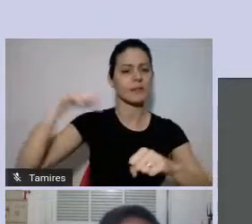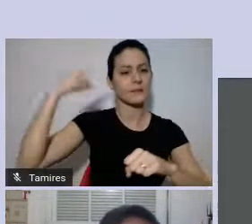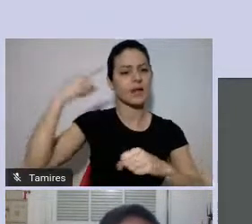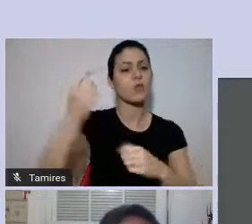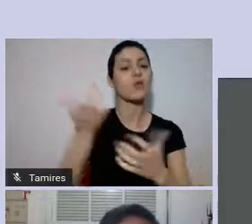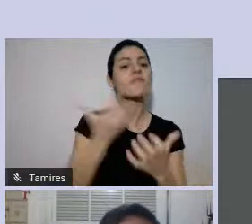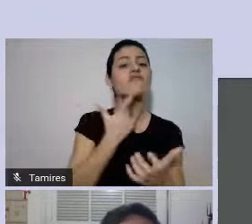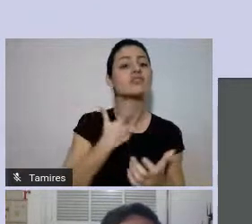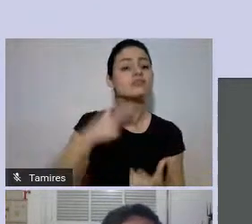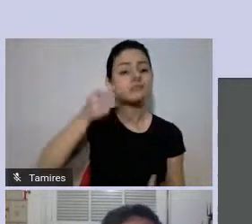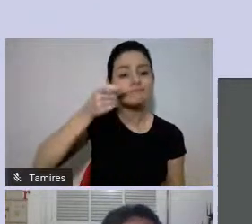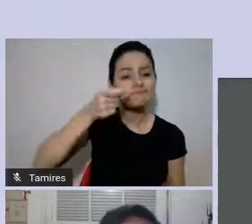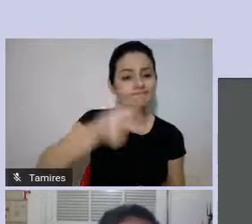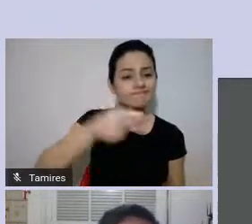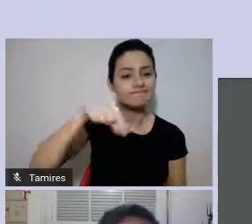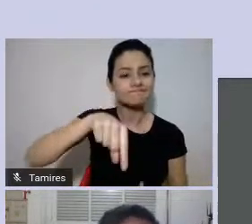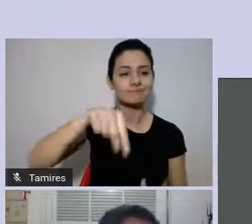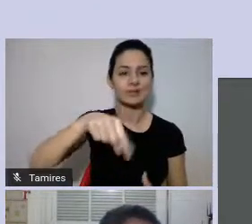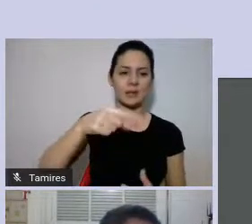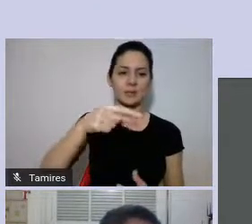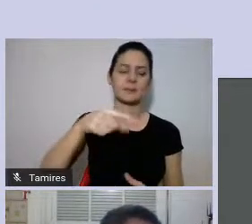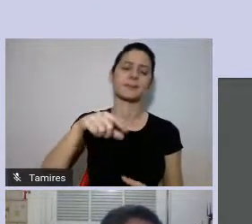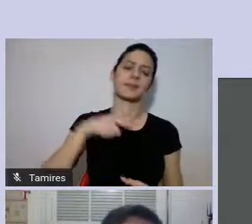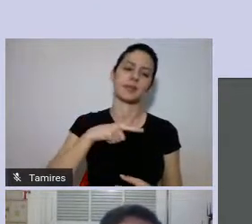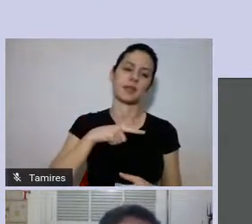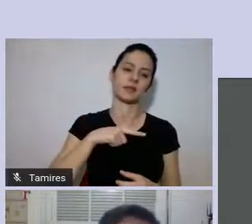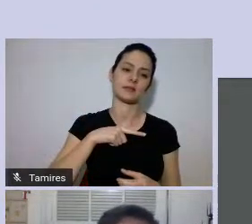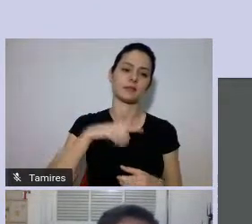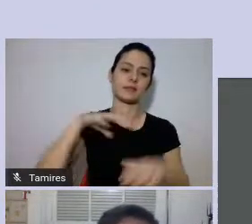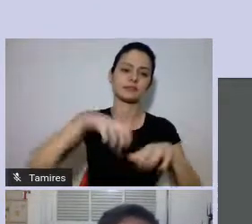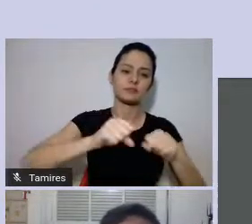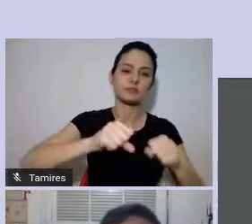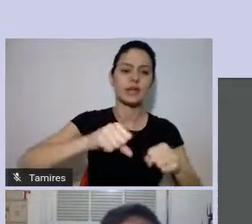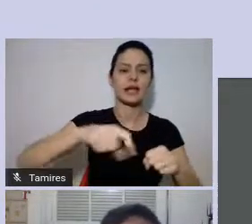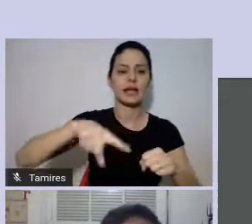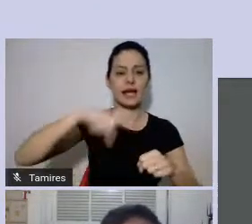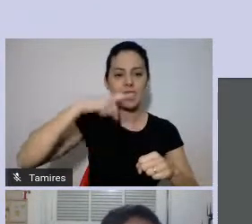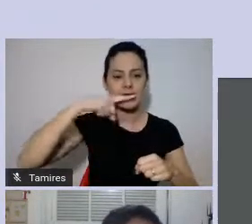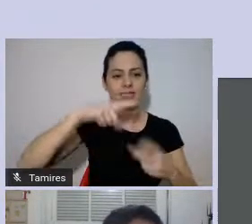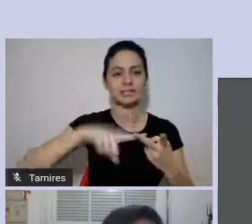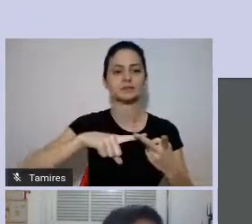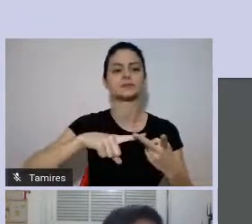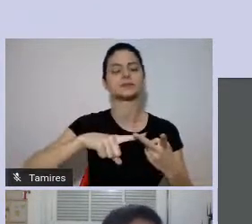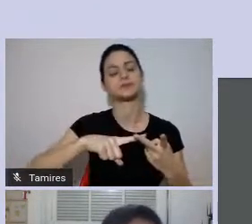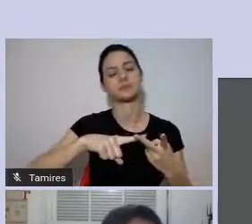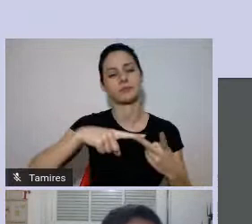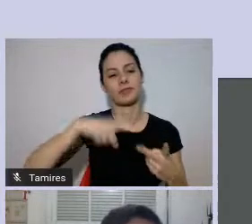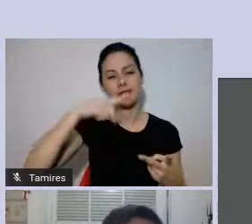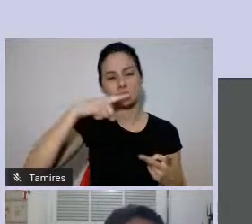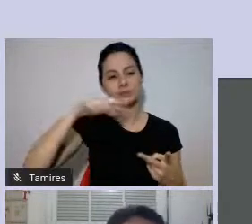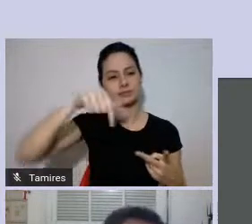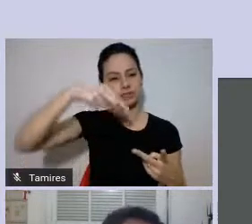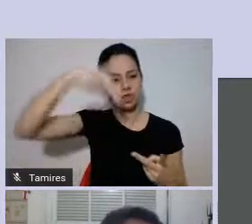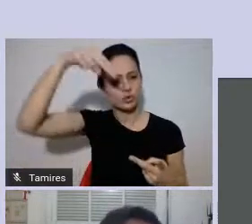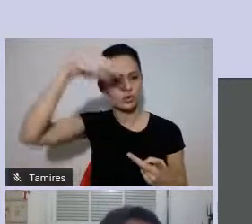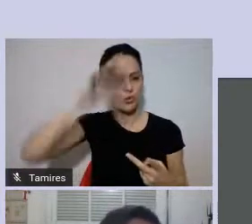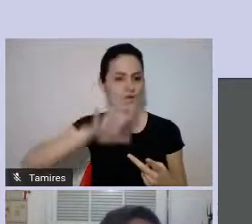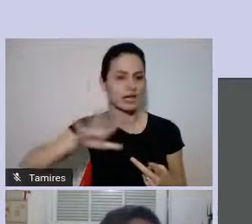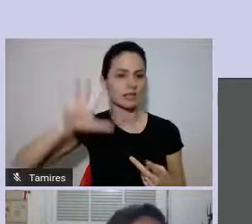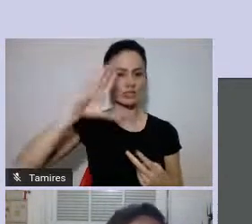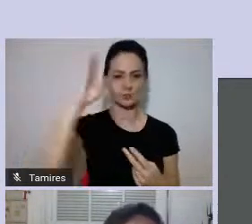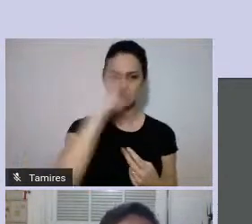deles muito grande em acesso às grandes produções de cana-de-açúcar, do Nordeste brasileiro, ou